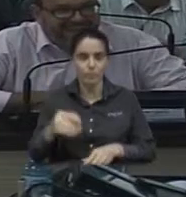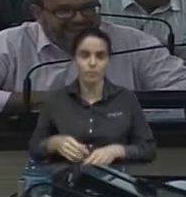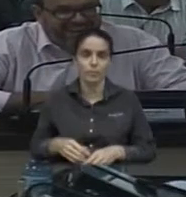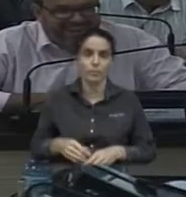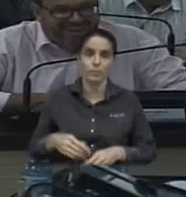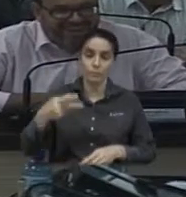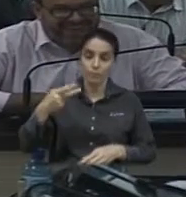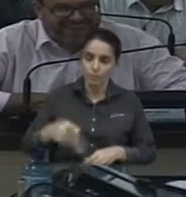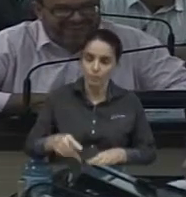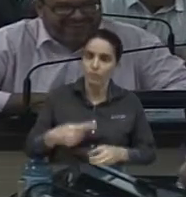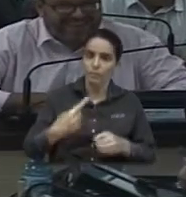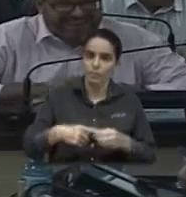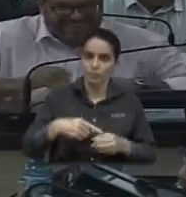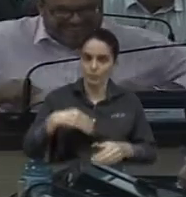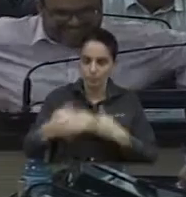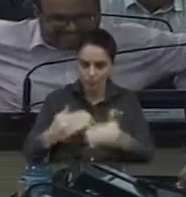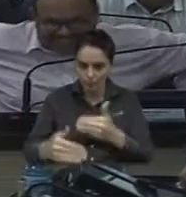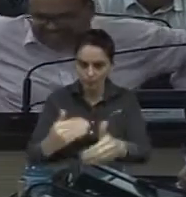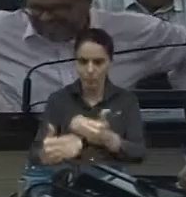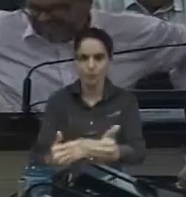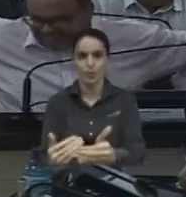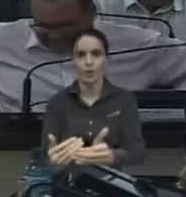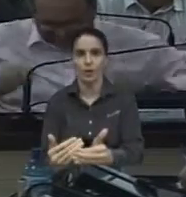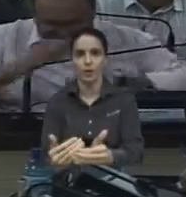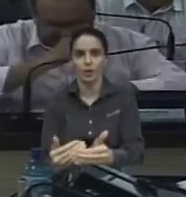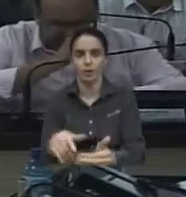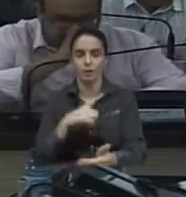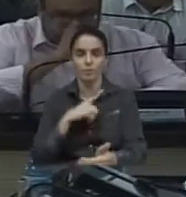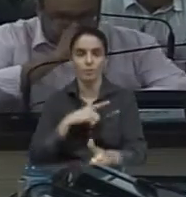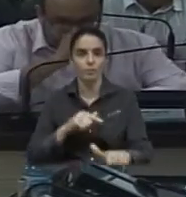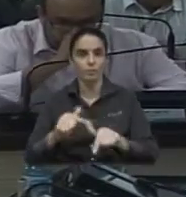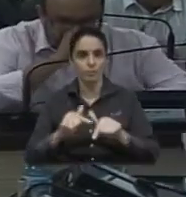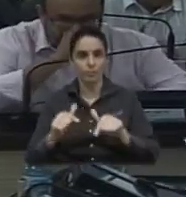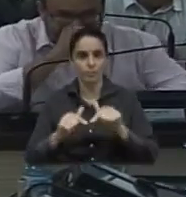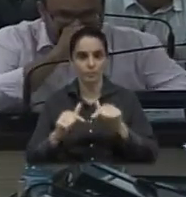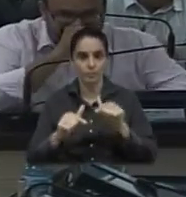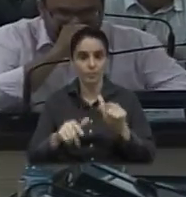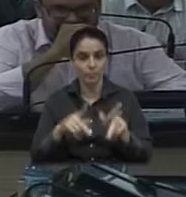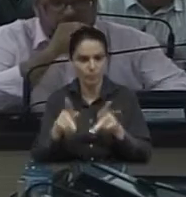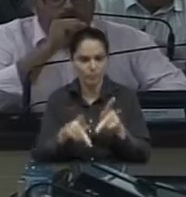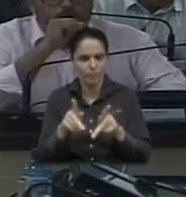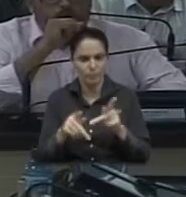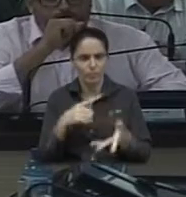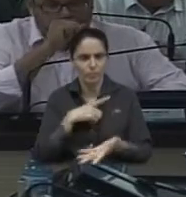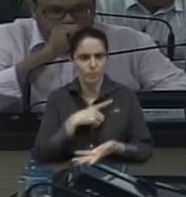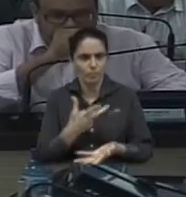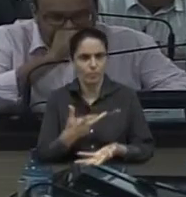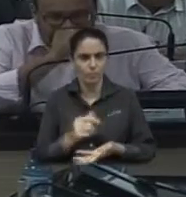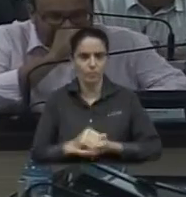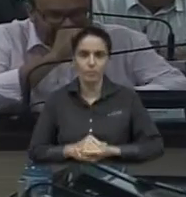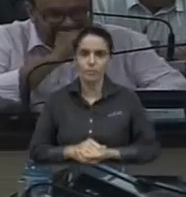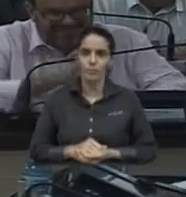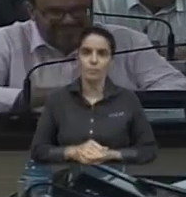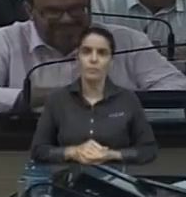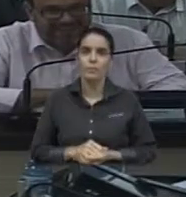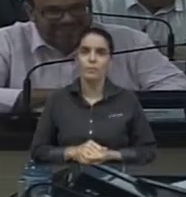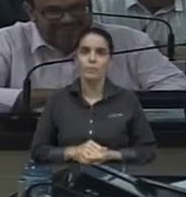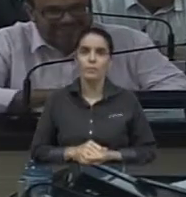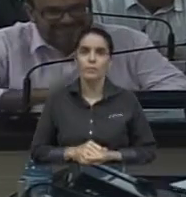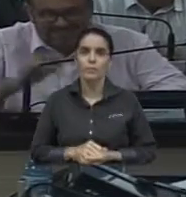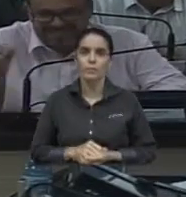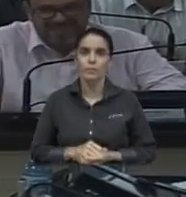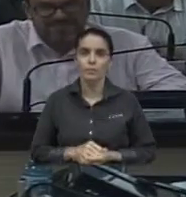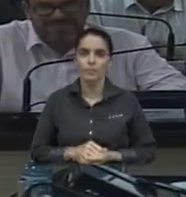possam continuar e gerar emprego para poder aquecer o mercado. E um